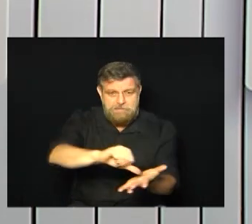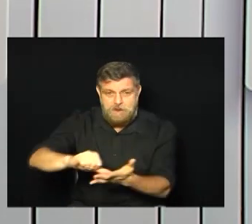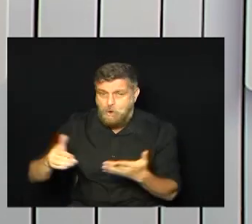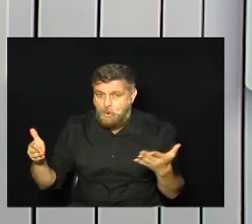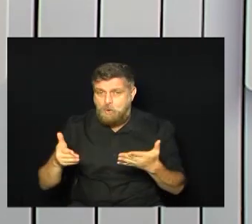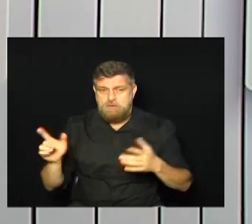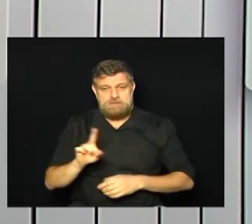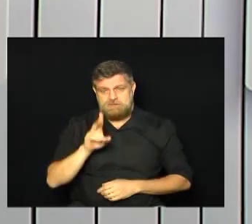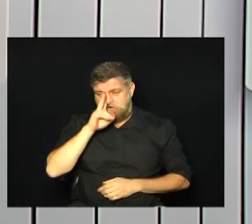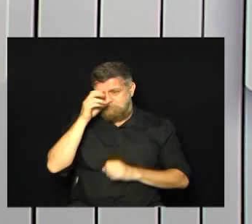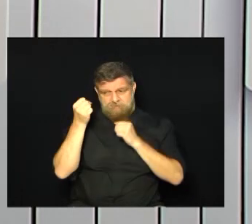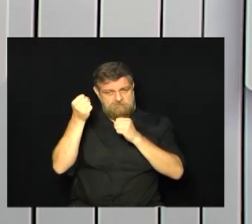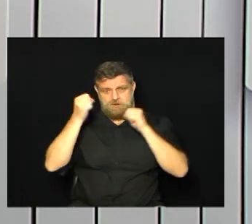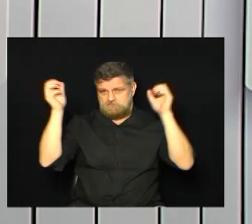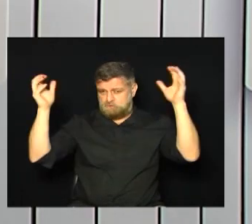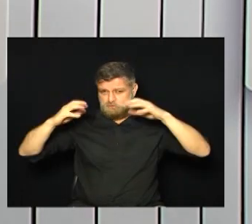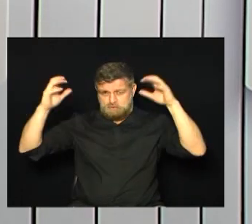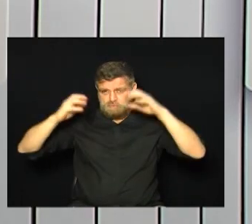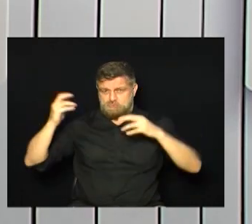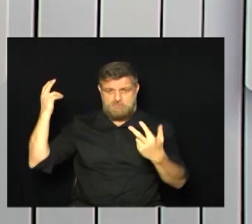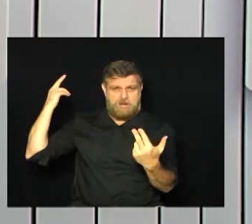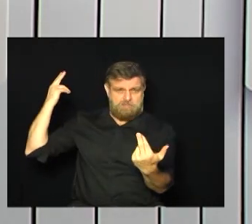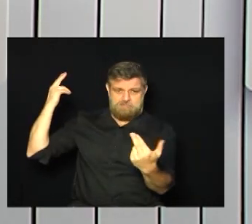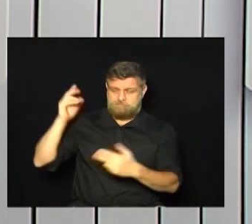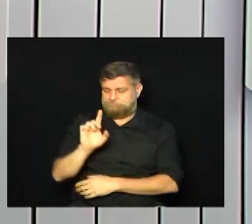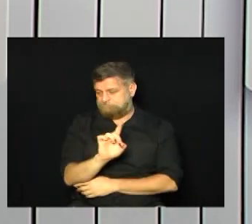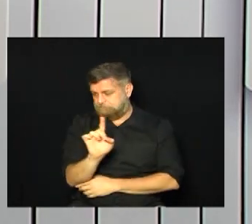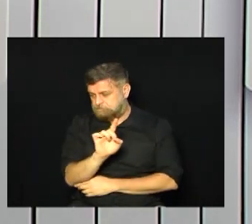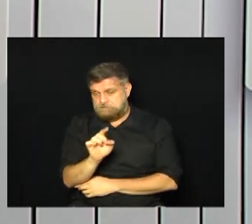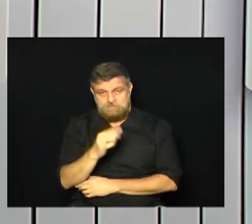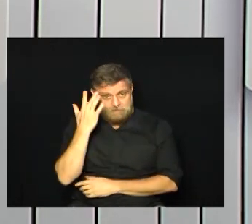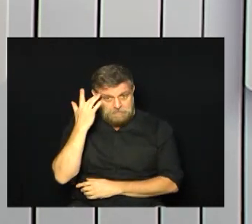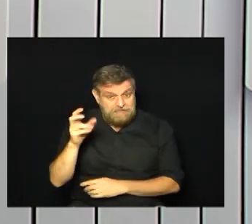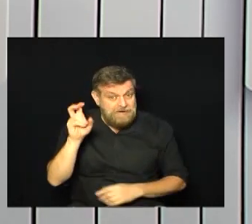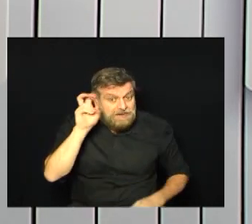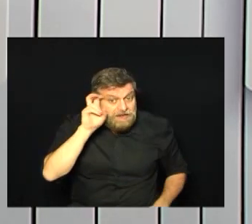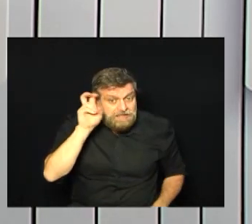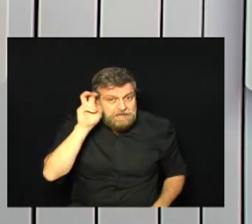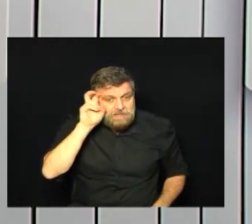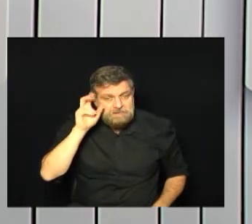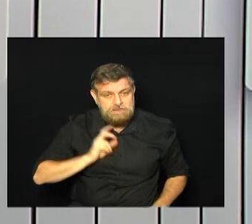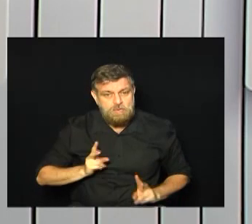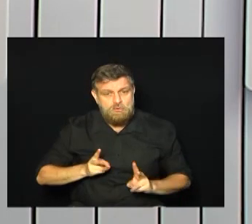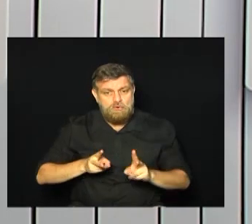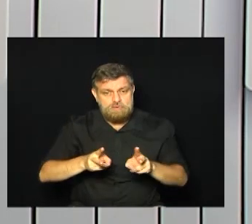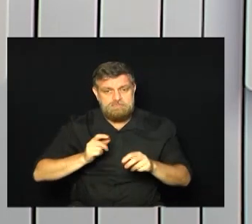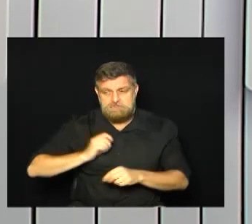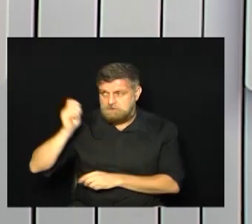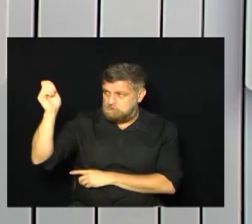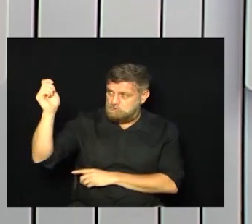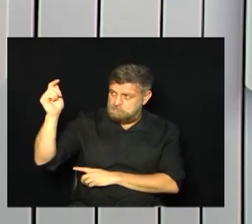deve ser uma chuva tão forte como a que caiu ontem, e amanhã, na quinta-feira, o panorama segue com o